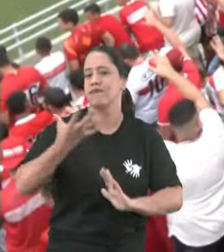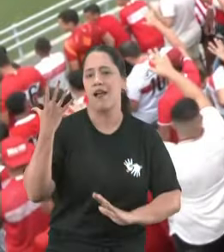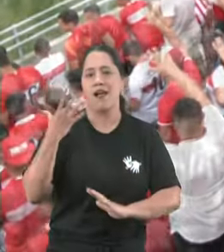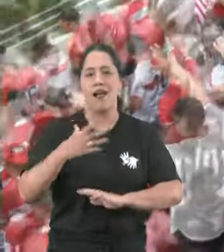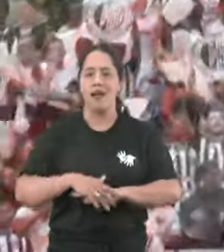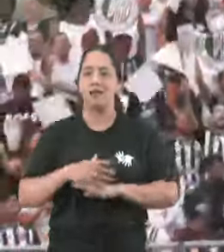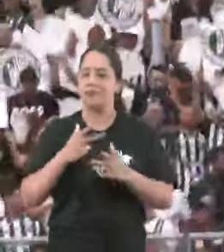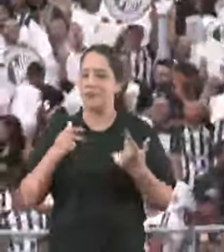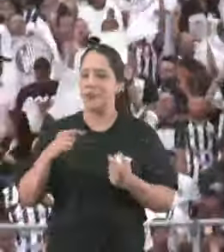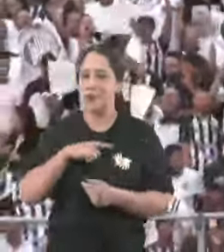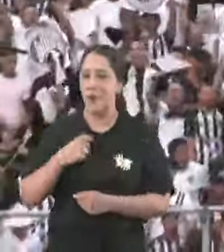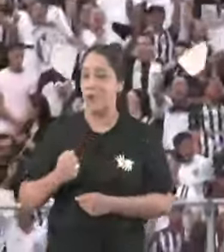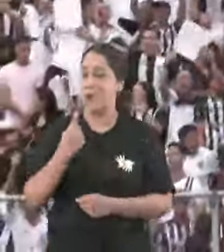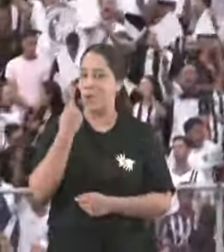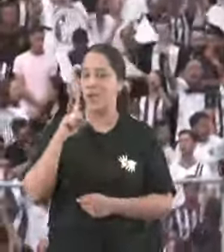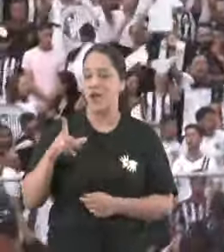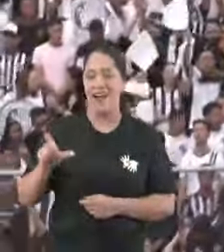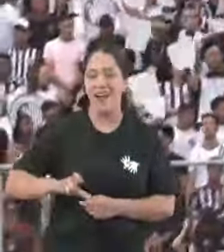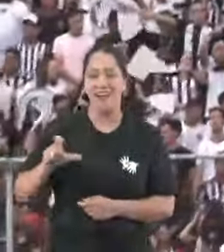em um só cartão. Acesse